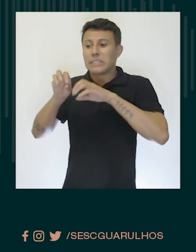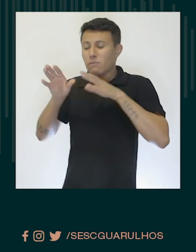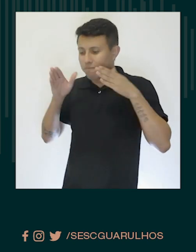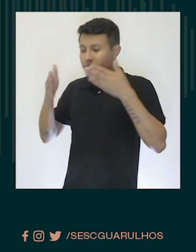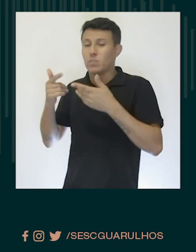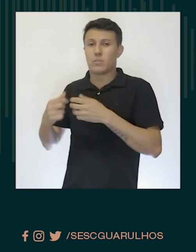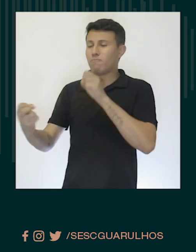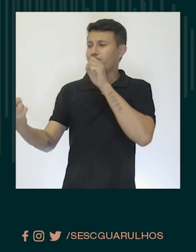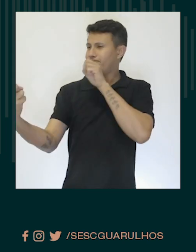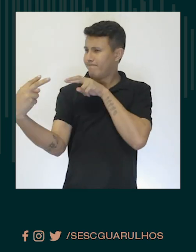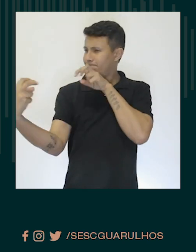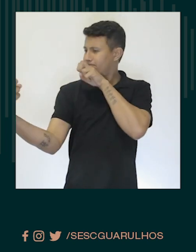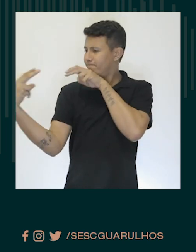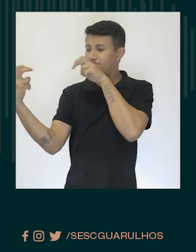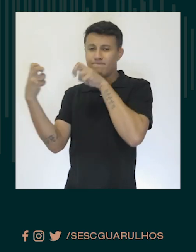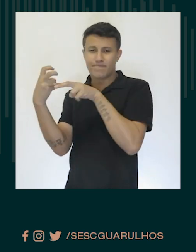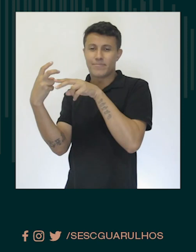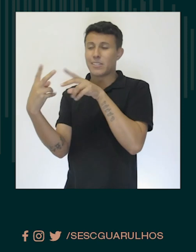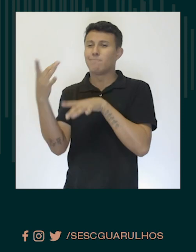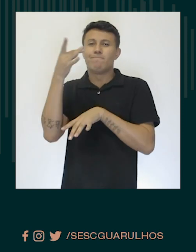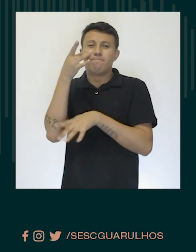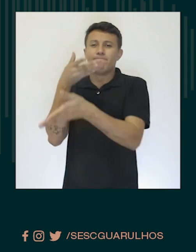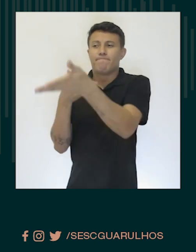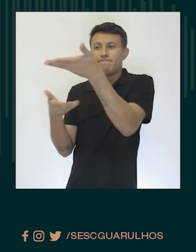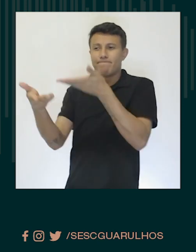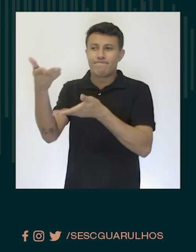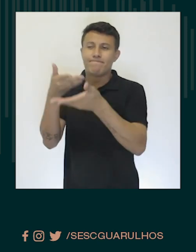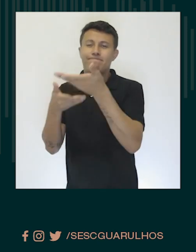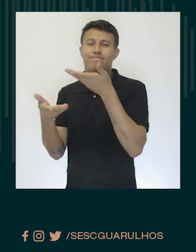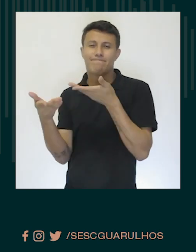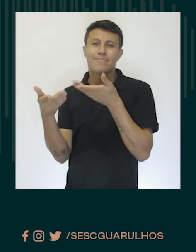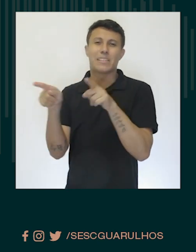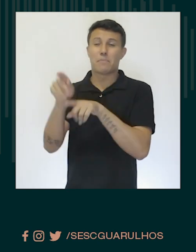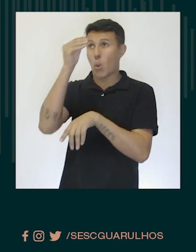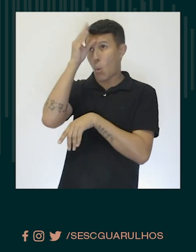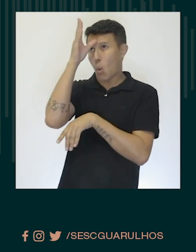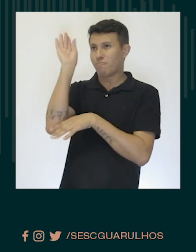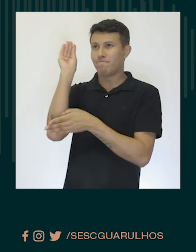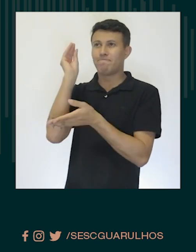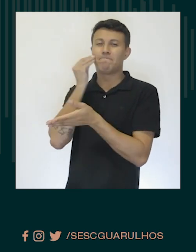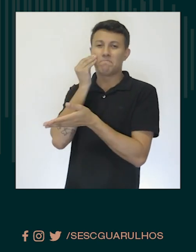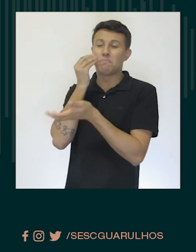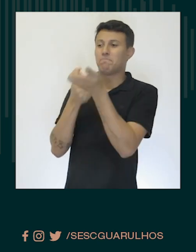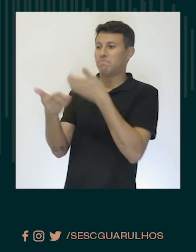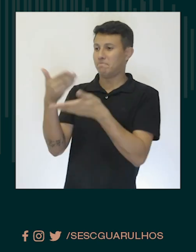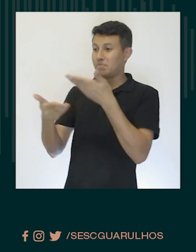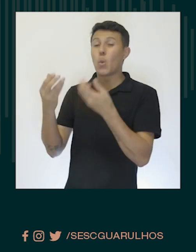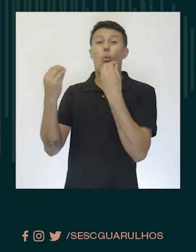troca presencial, na troca de conhecimentos, a gente, é assim que se dá o nosso aprendizado, é uma